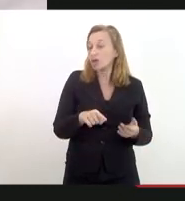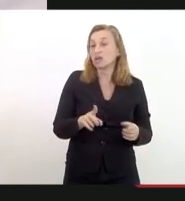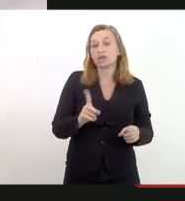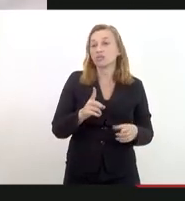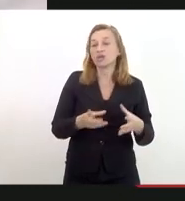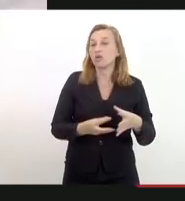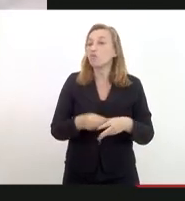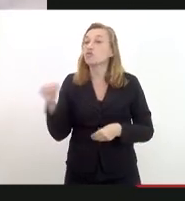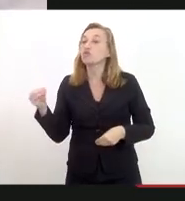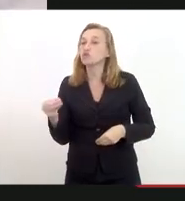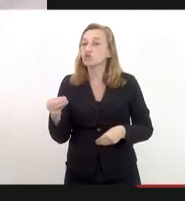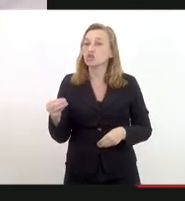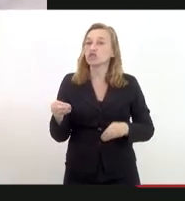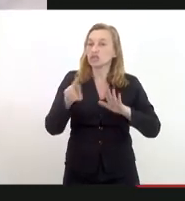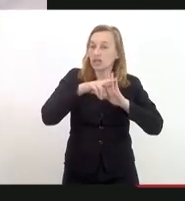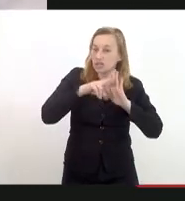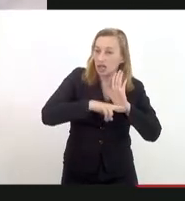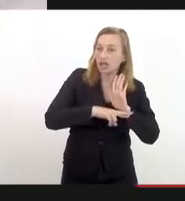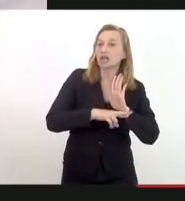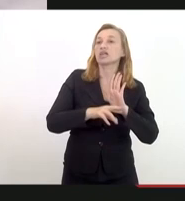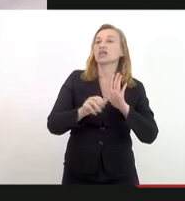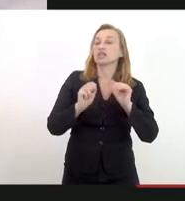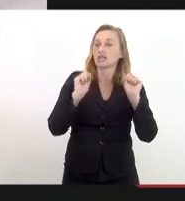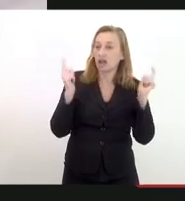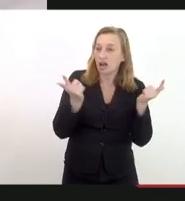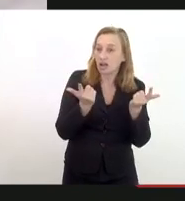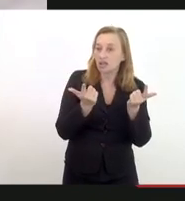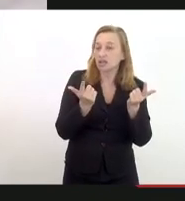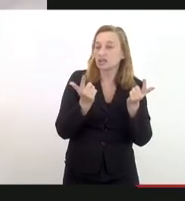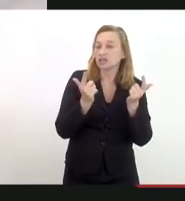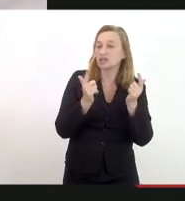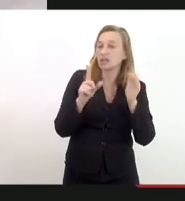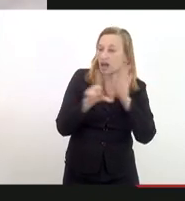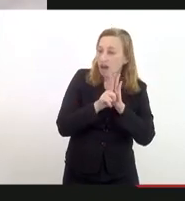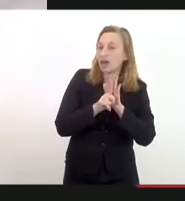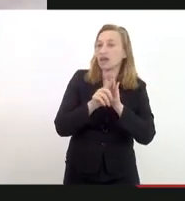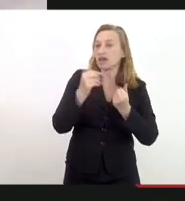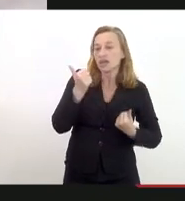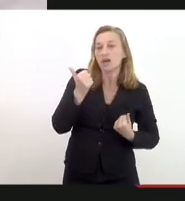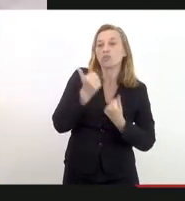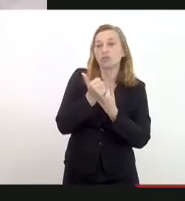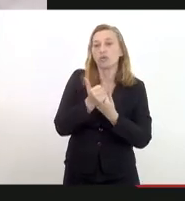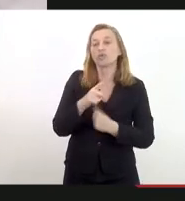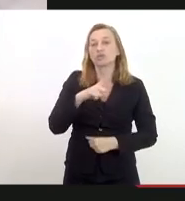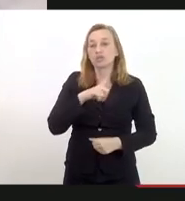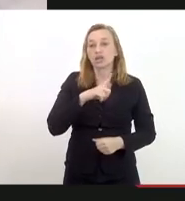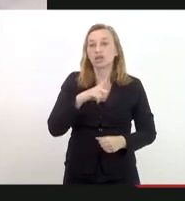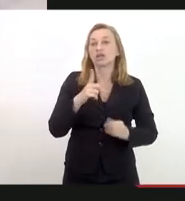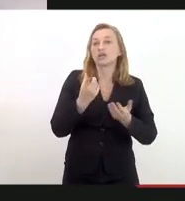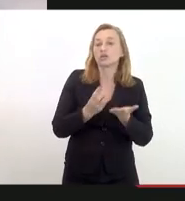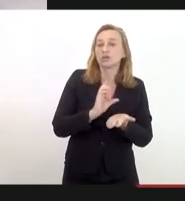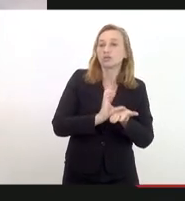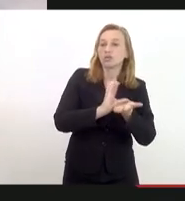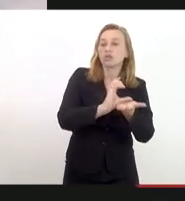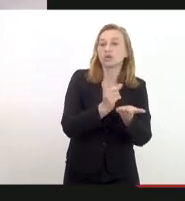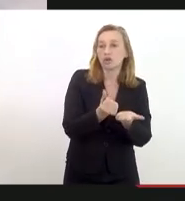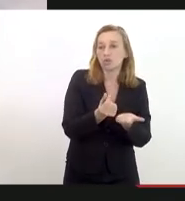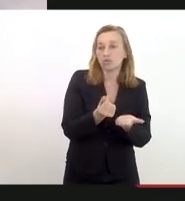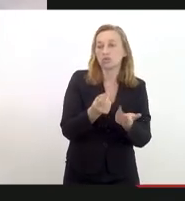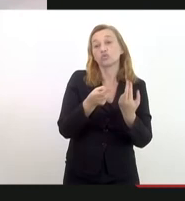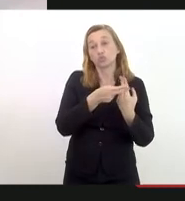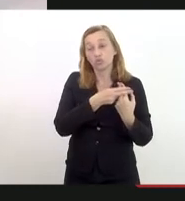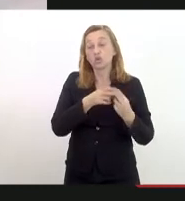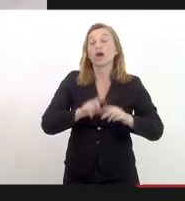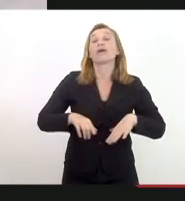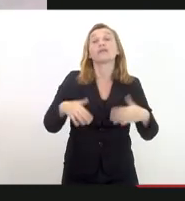fugir, óbvio, das exigências da legislação que ampara o uso de recurso financeiro do SUS.